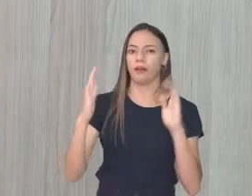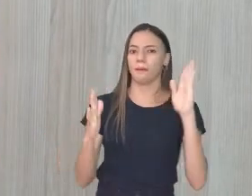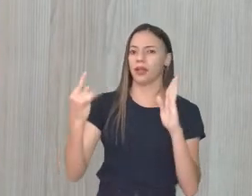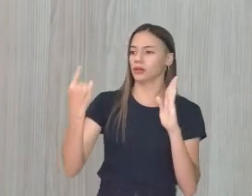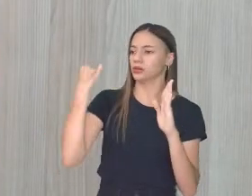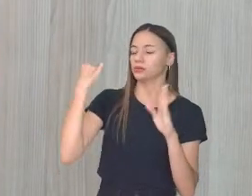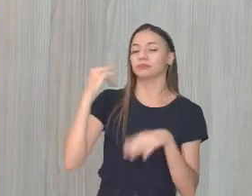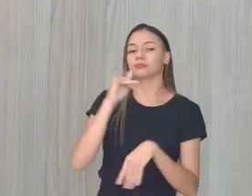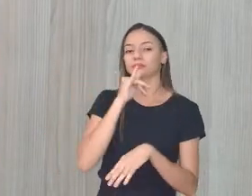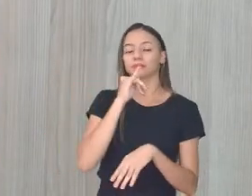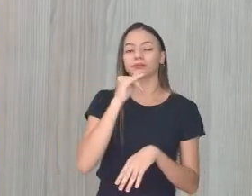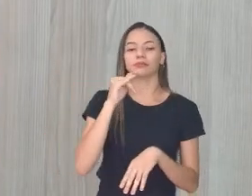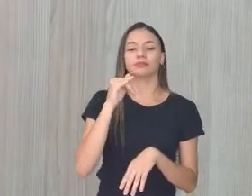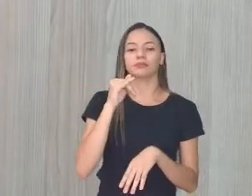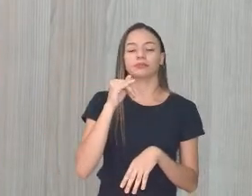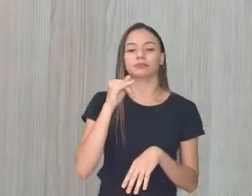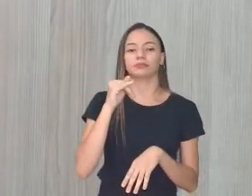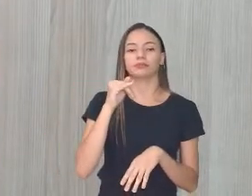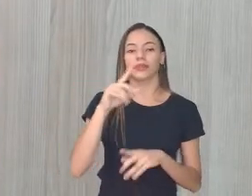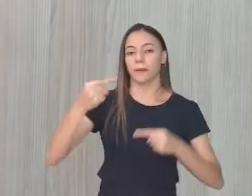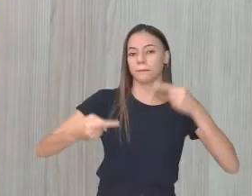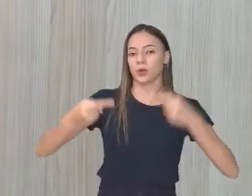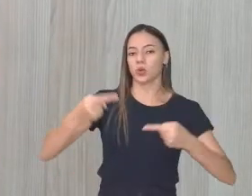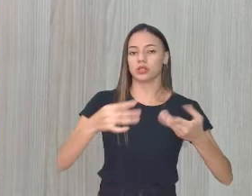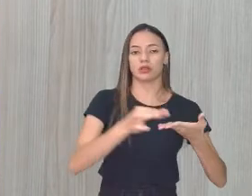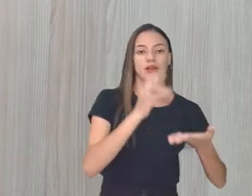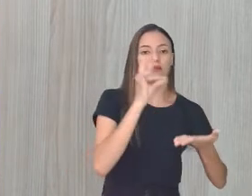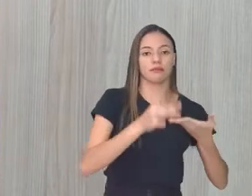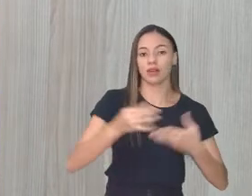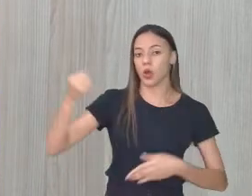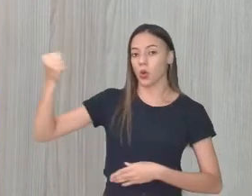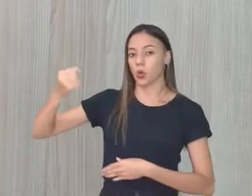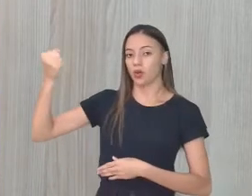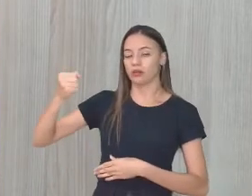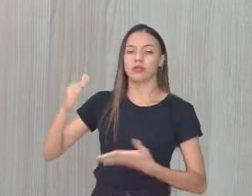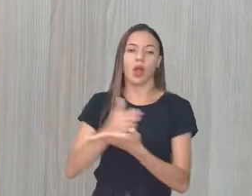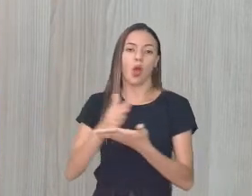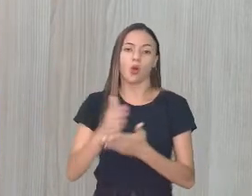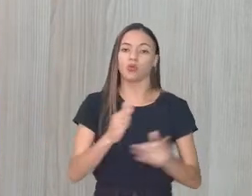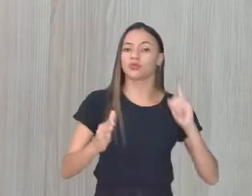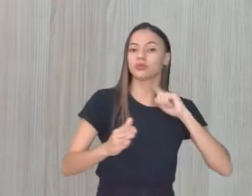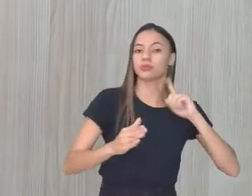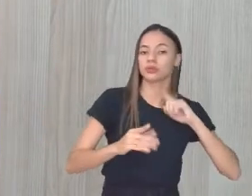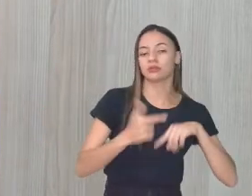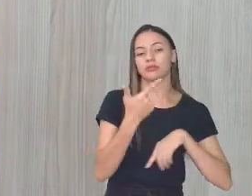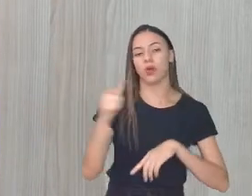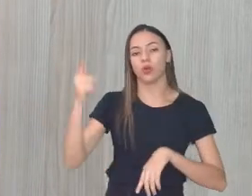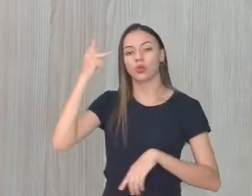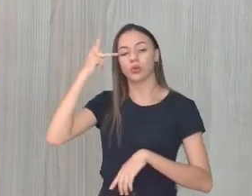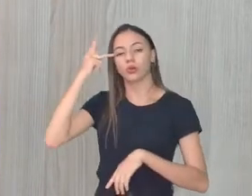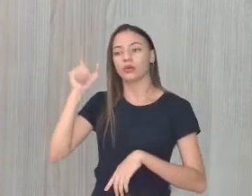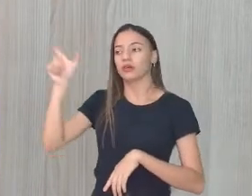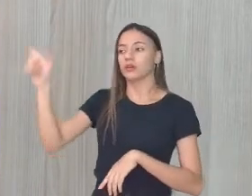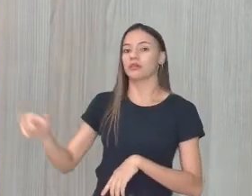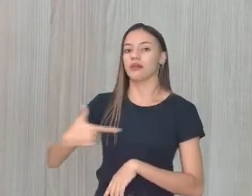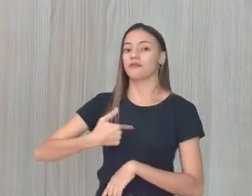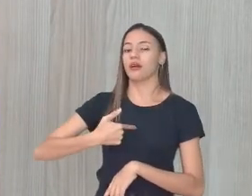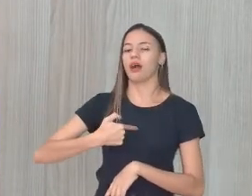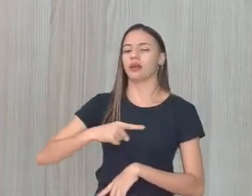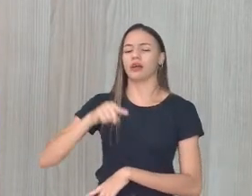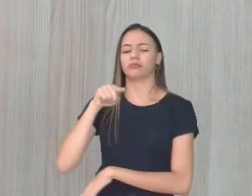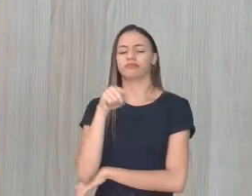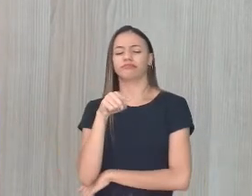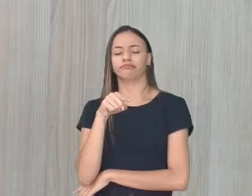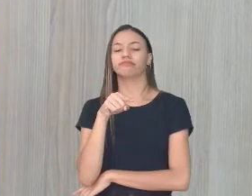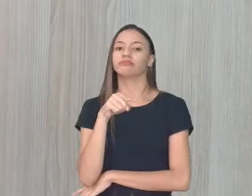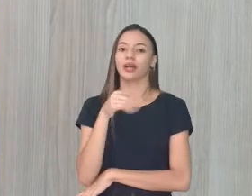república, esse movimento Café com Leite que o professor falou, né, uns de Minas, outros de São Paulo, aí o Vargas diz, está na hora de